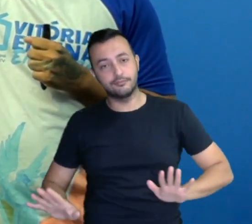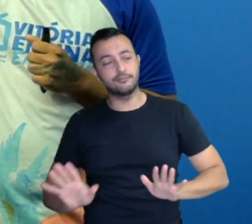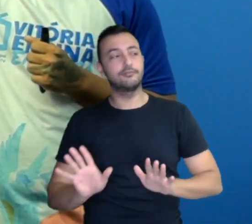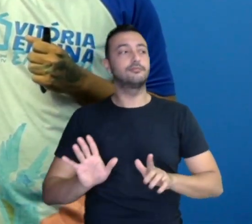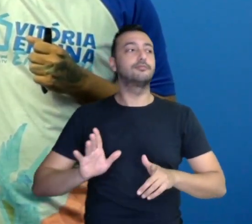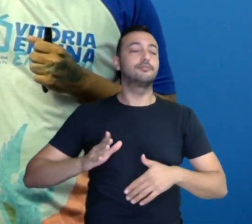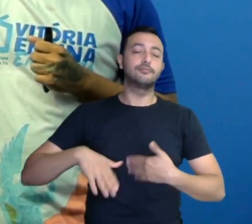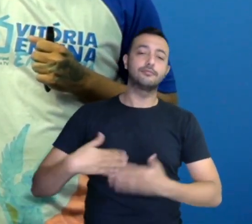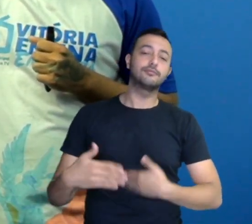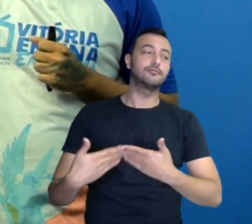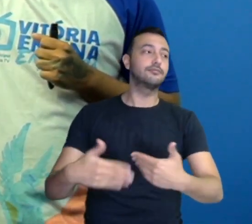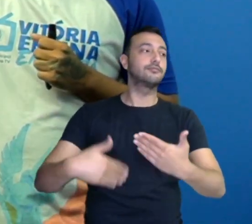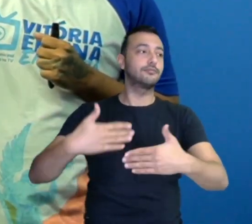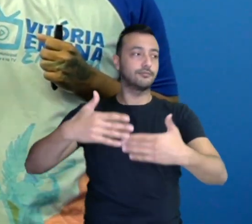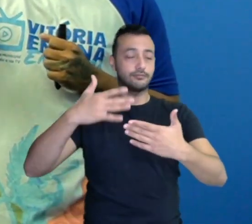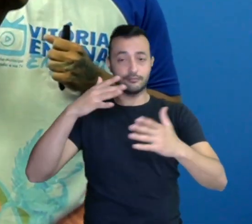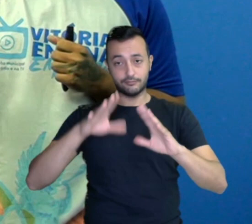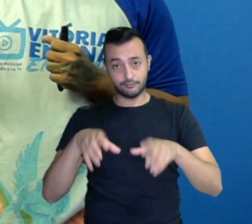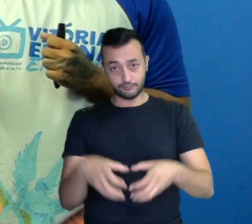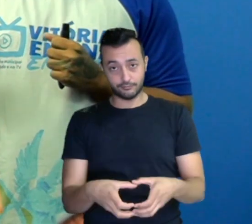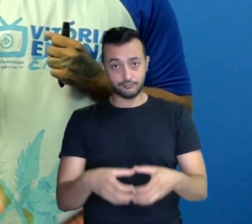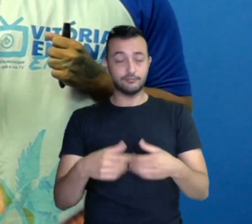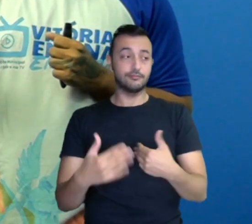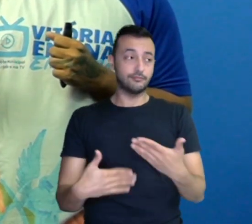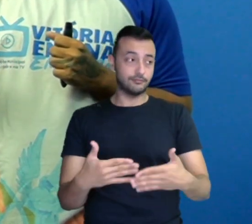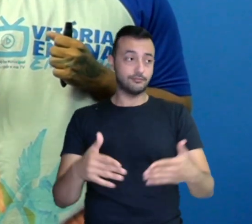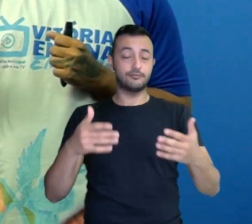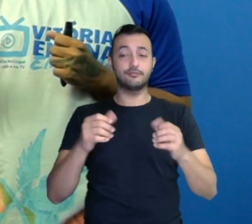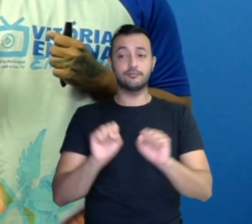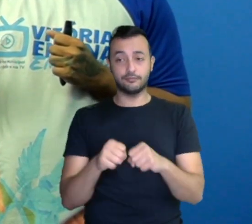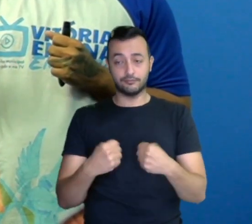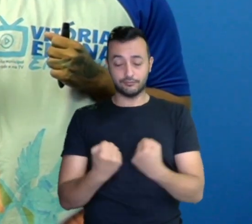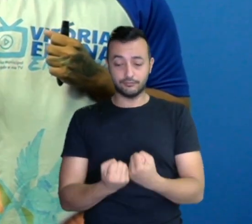vão ser desenvolvidas por determinados grupos